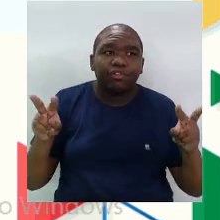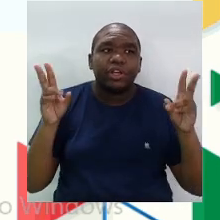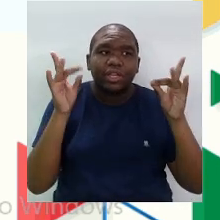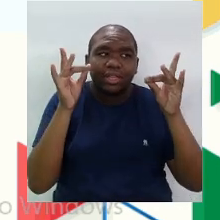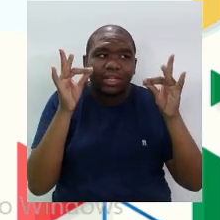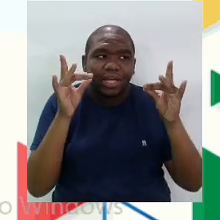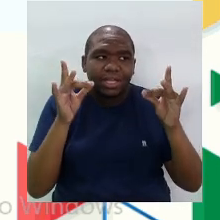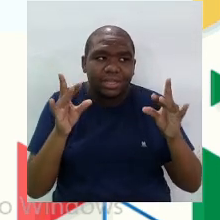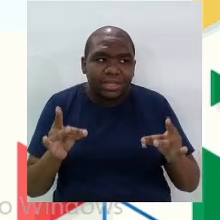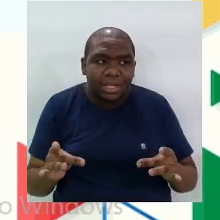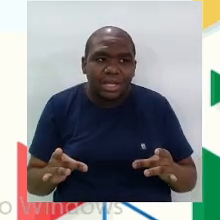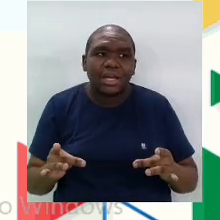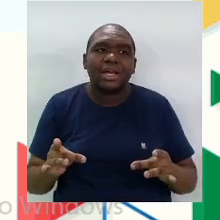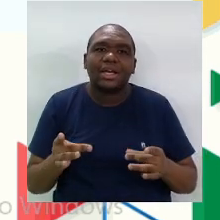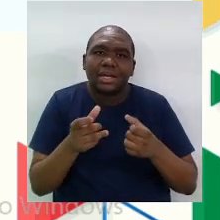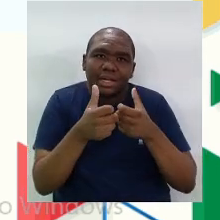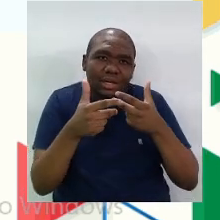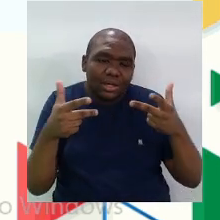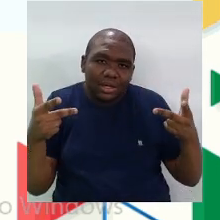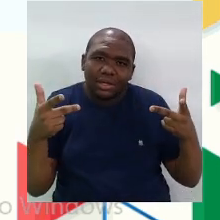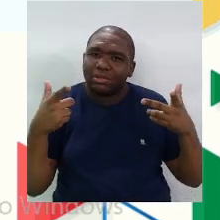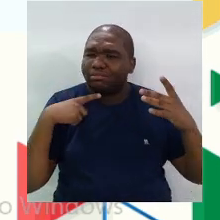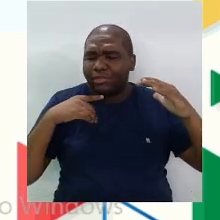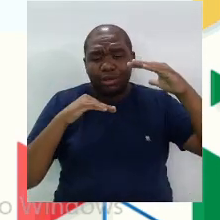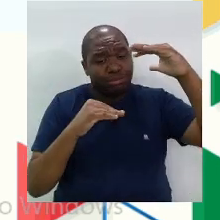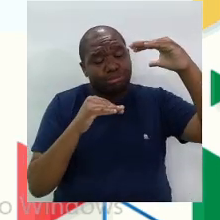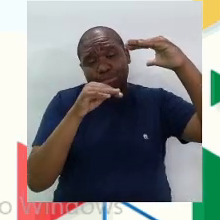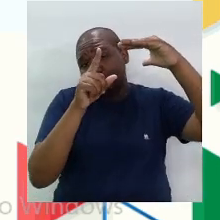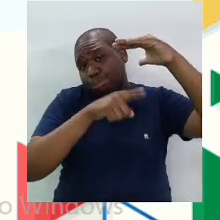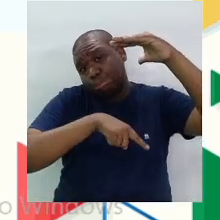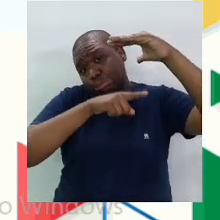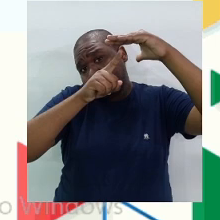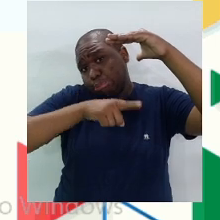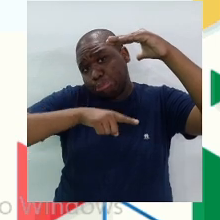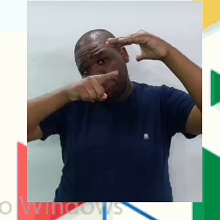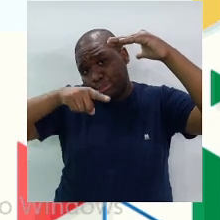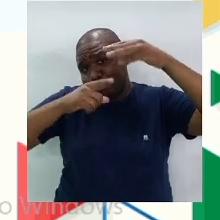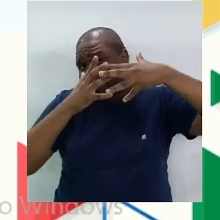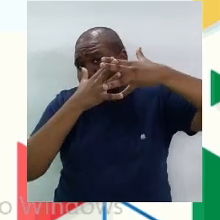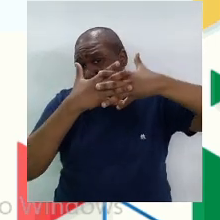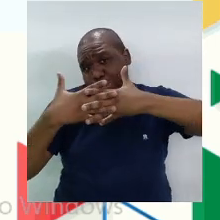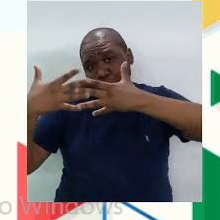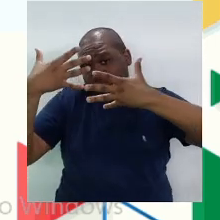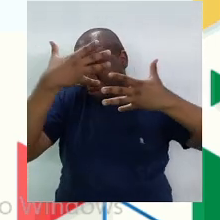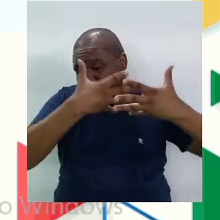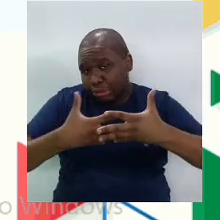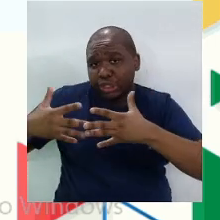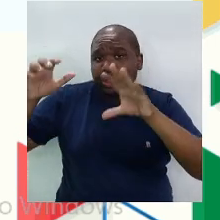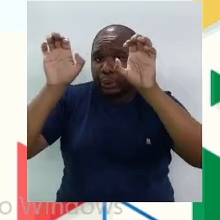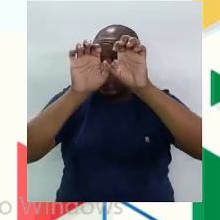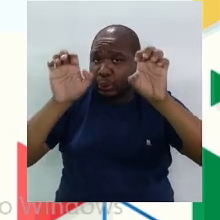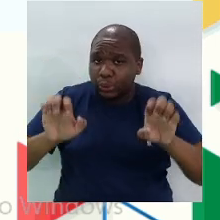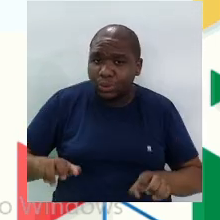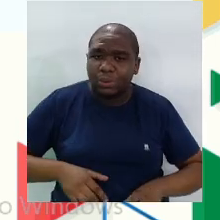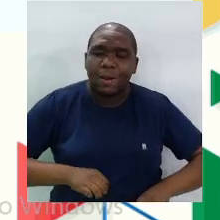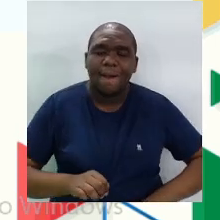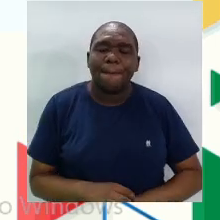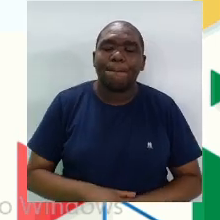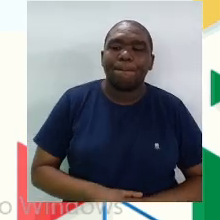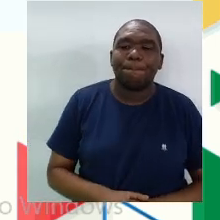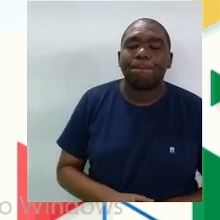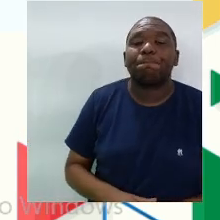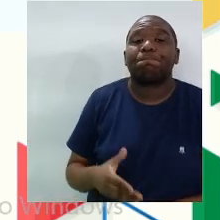dos microfilamentos, tem a mitocôndria, tem os ribossomos. Então, na realidade, é